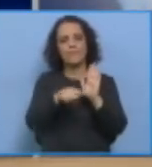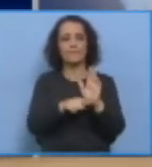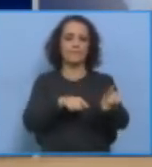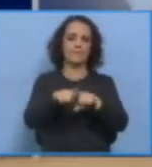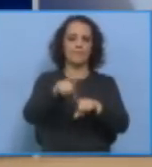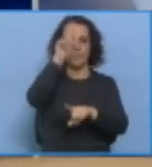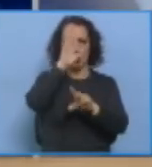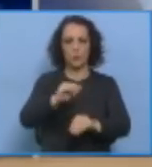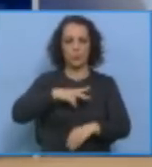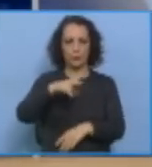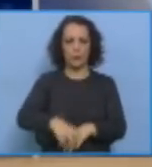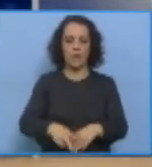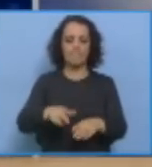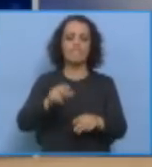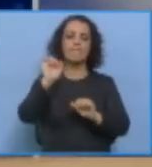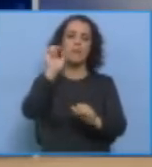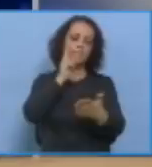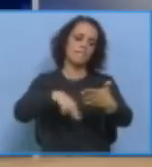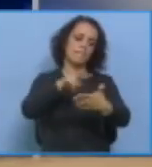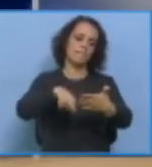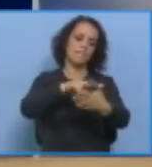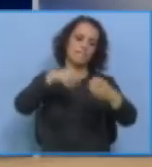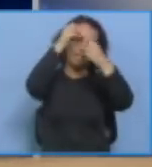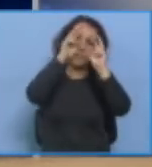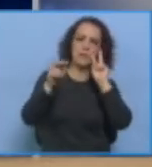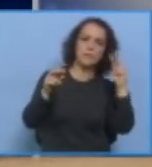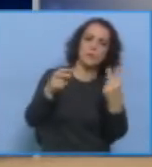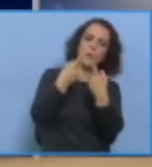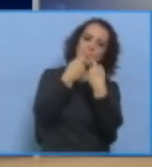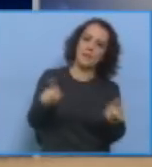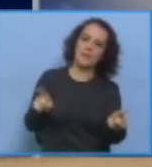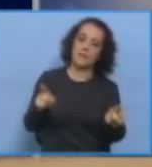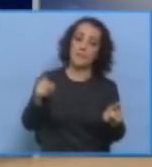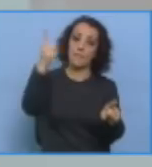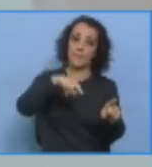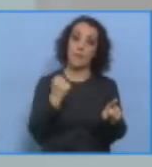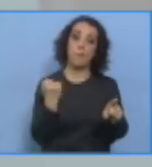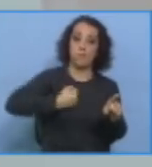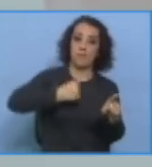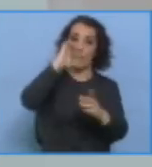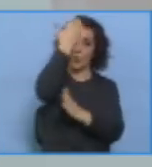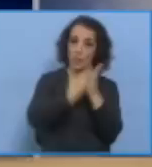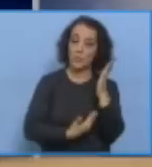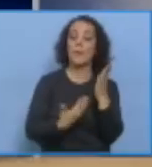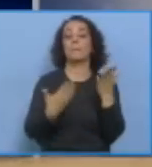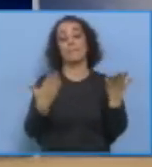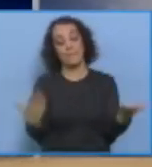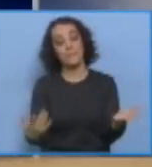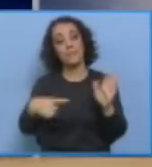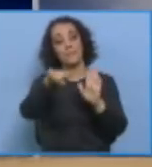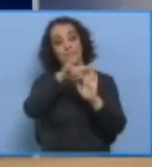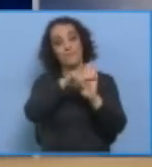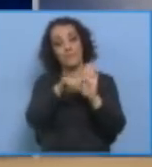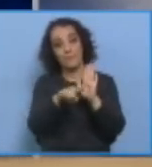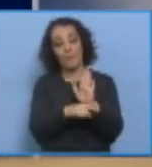país, efetivamente tem uma interpretação que no nosso entendimento não é correta. E que não está a cumprir a Constituição. E que no fundo está com um conjunto de